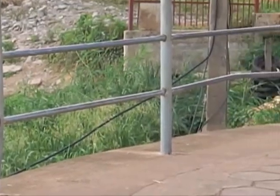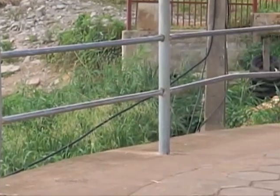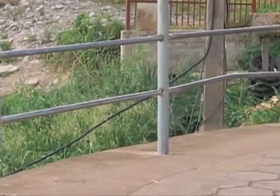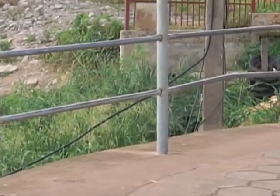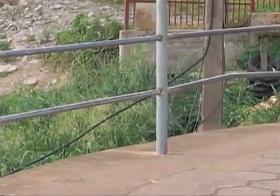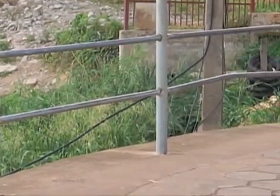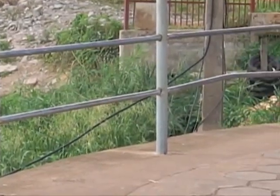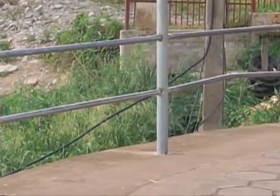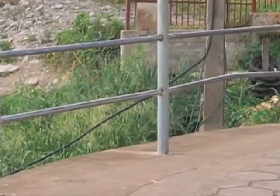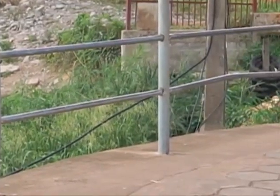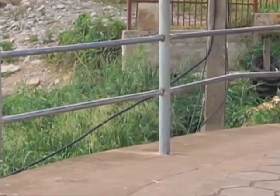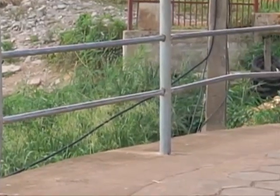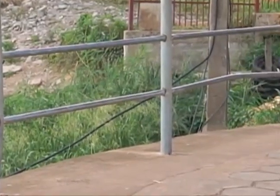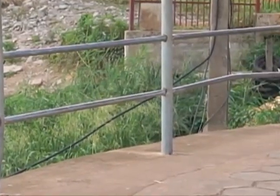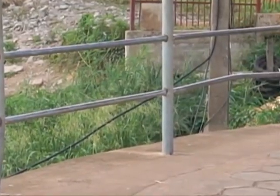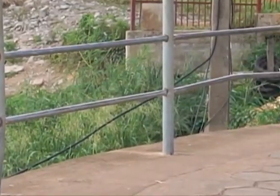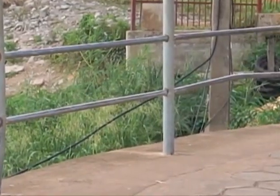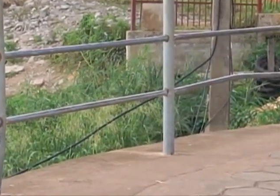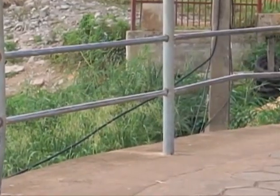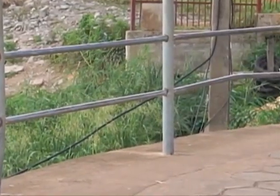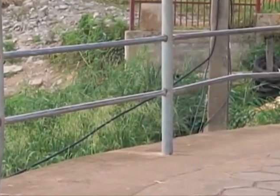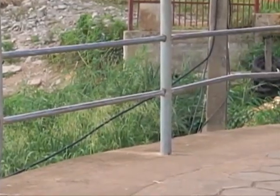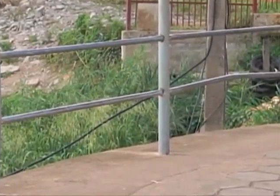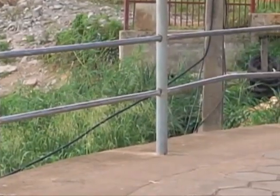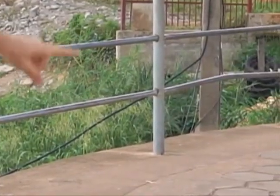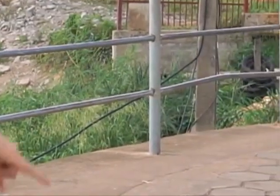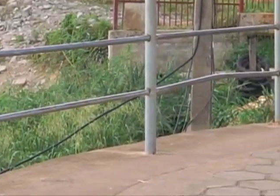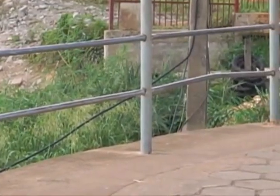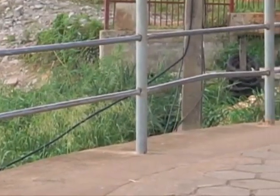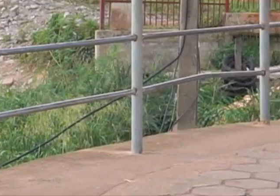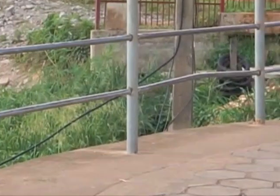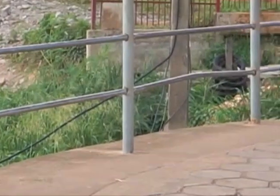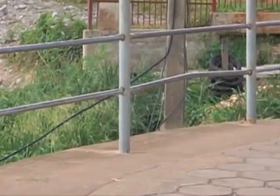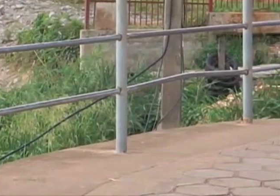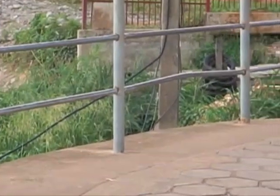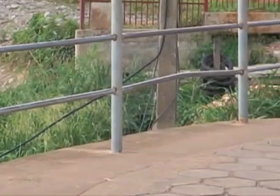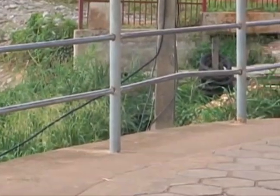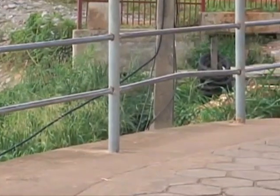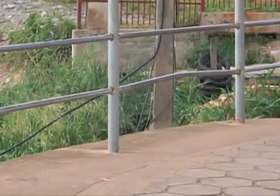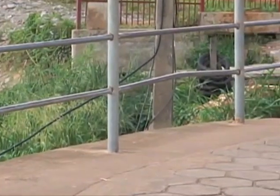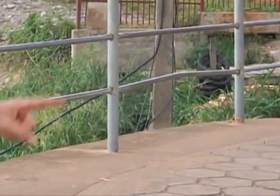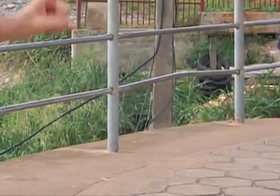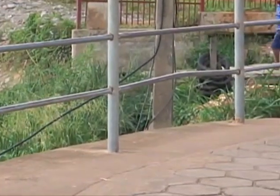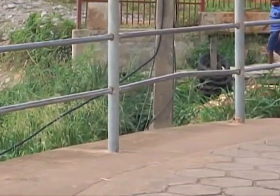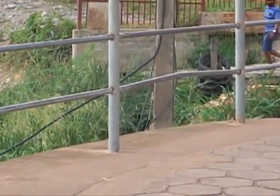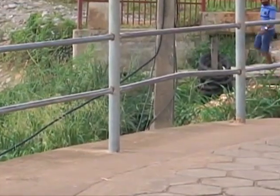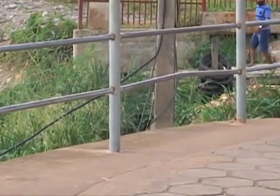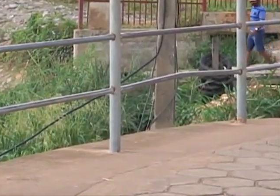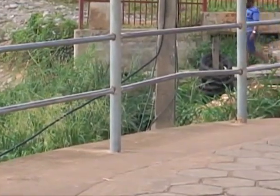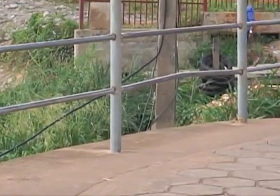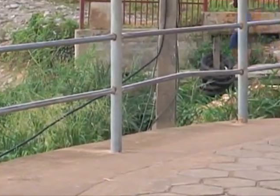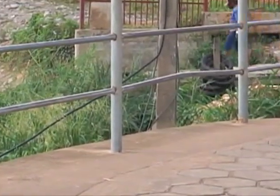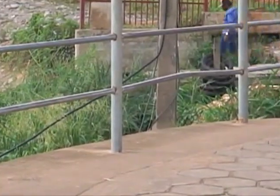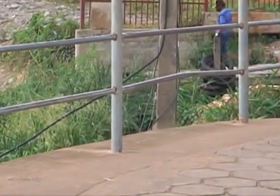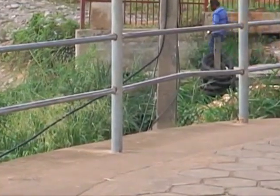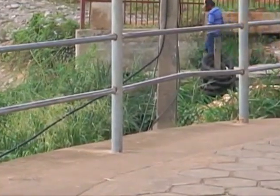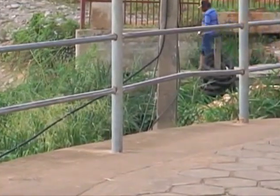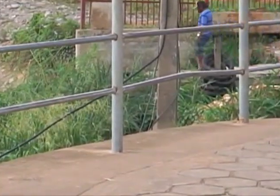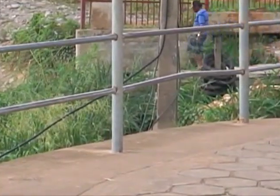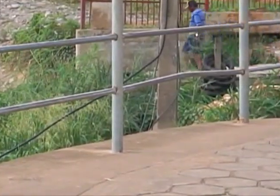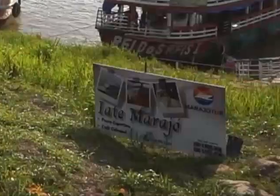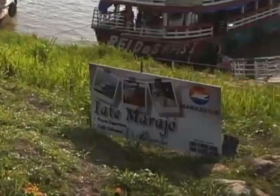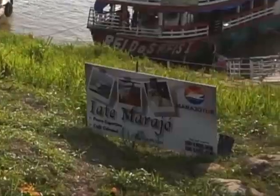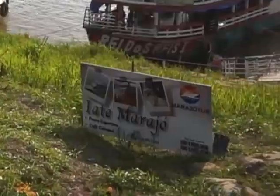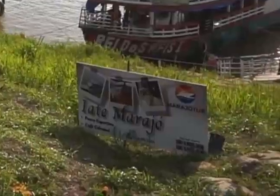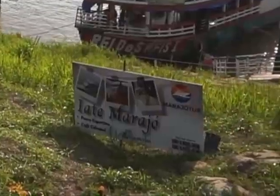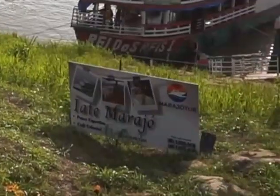Mamoré começou aqui. Portanto, ela saía daqui, ó, para Guajará-Mirim. As duas cidades que surgiram foram Porto